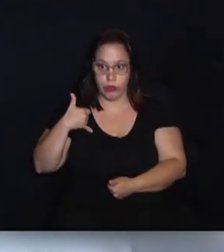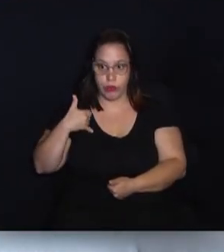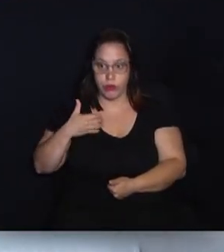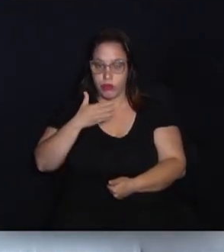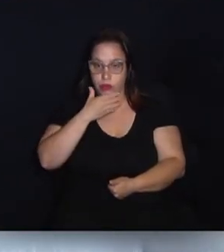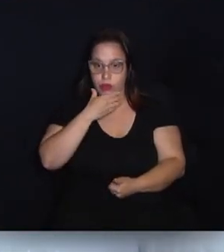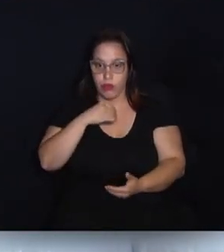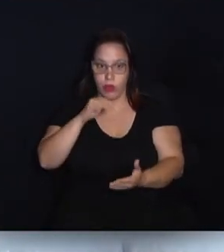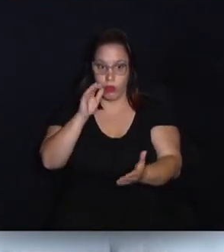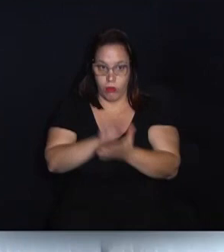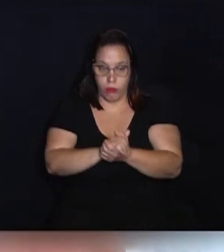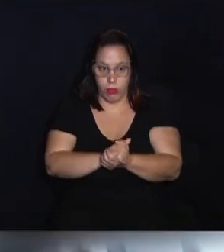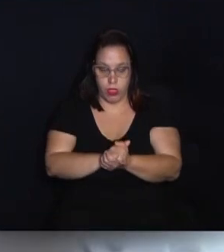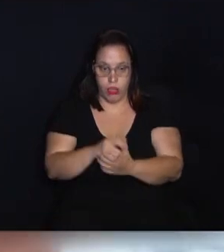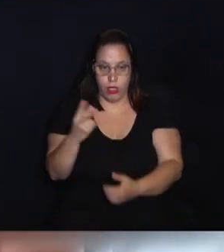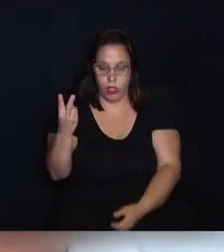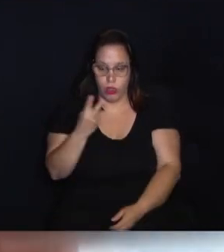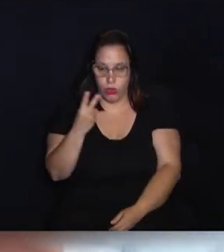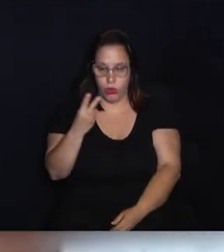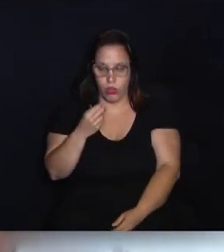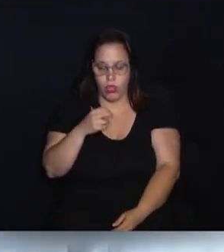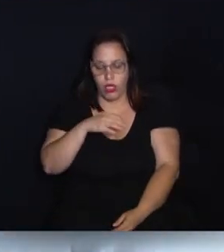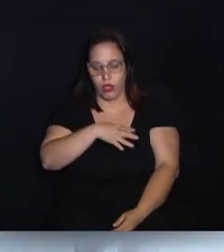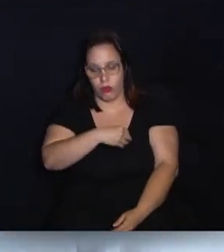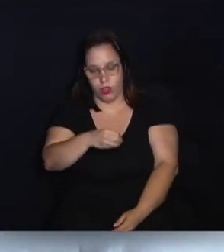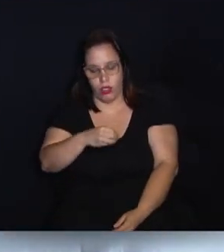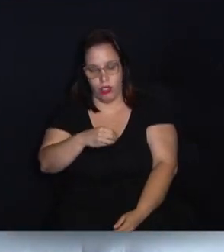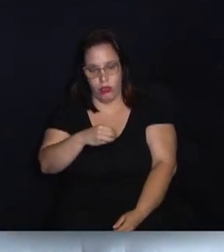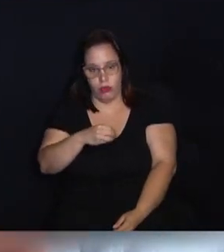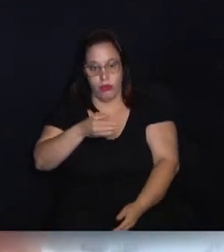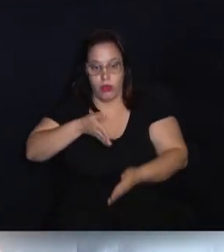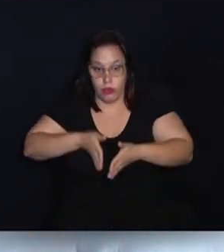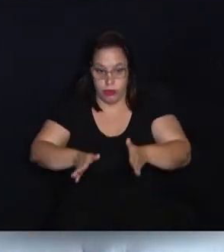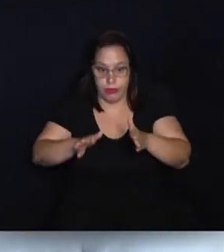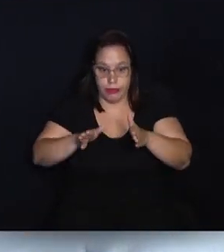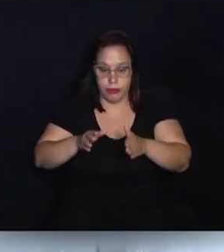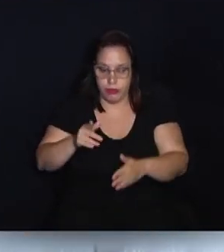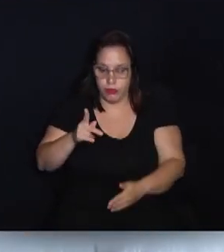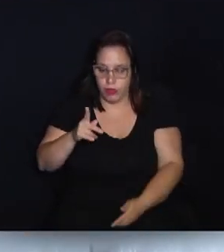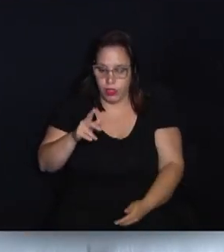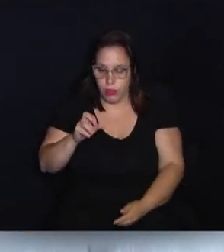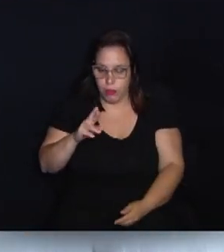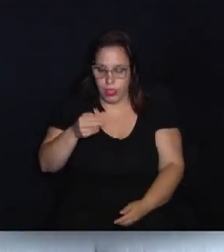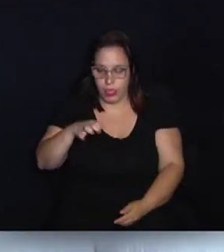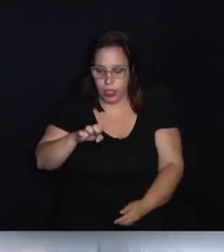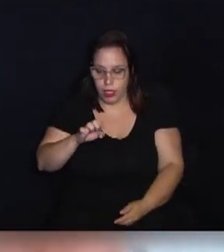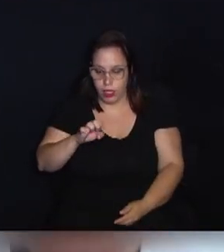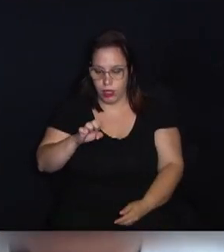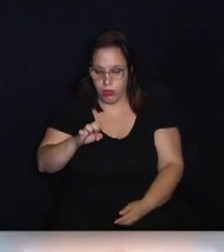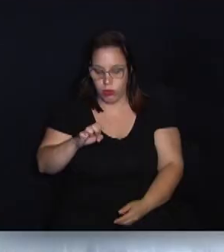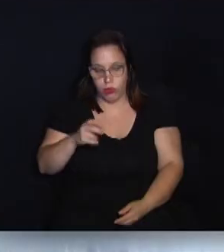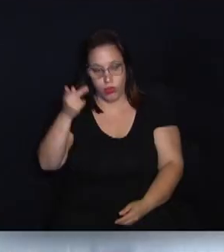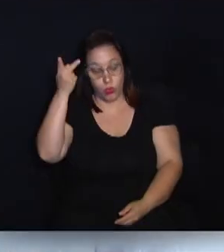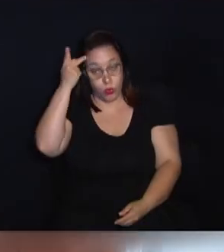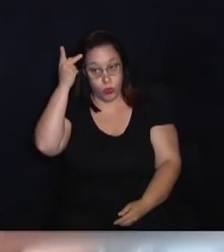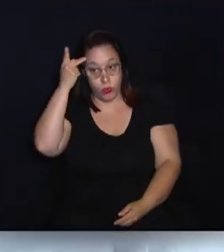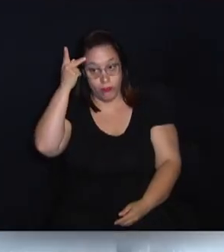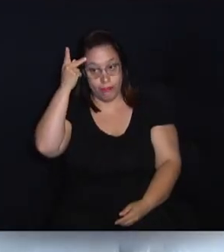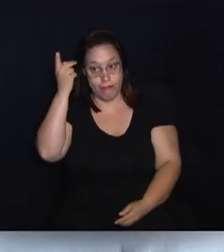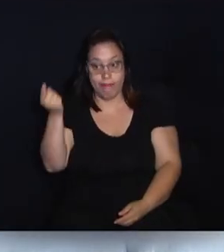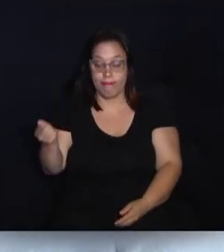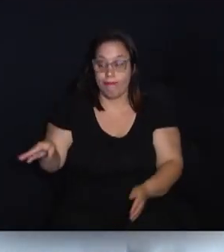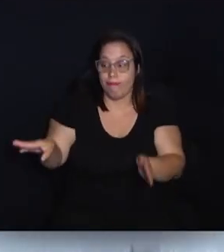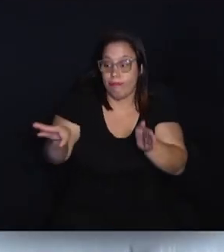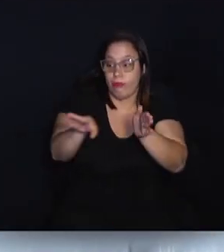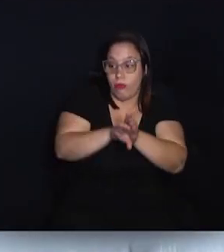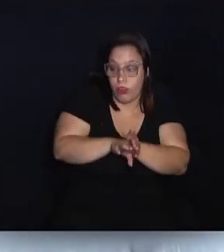de 2 filhos e avô de um menino. Nasceu em Presidente Epitácio, no interior de São Paulo. Veio com os